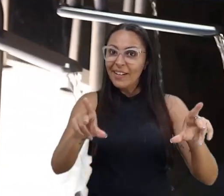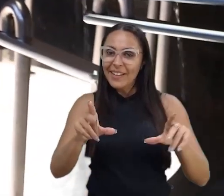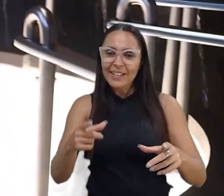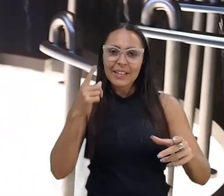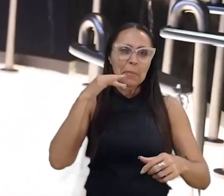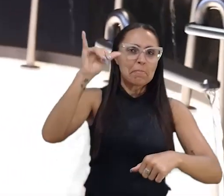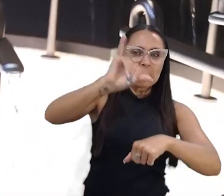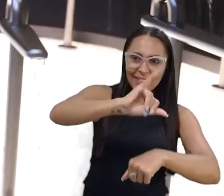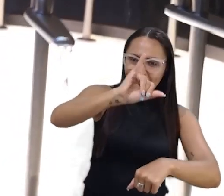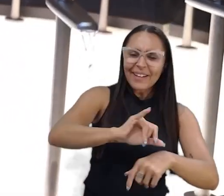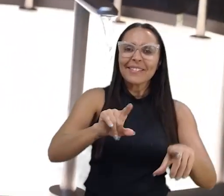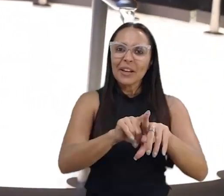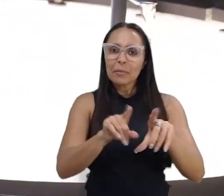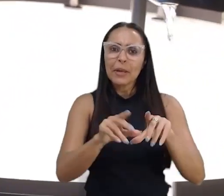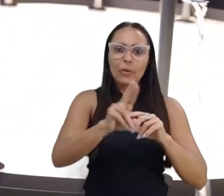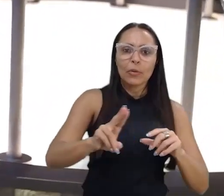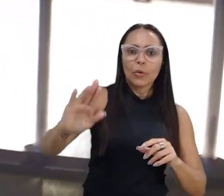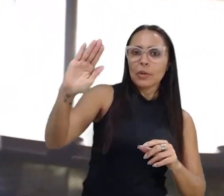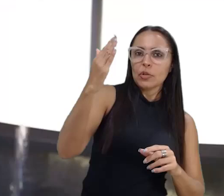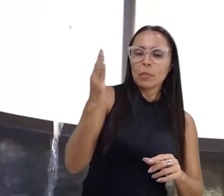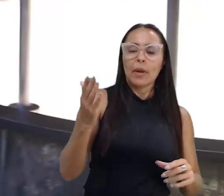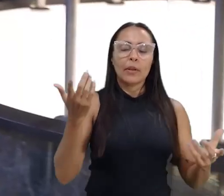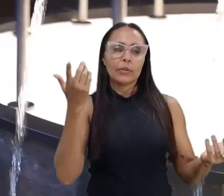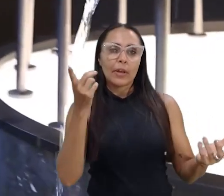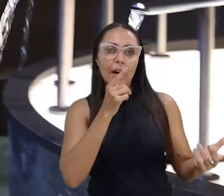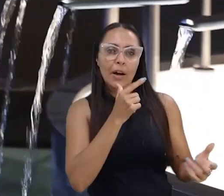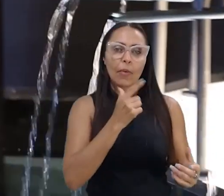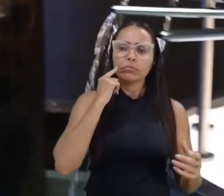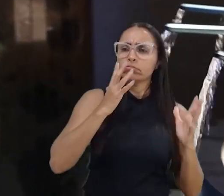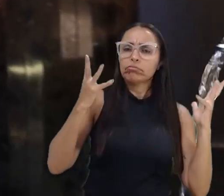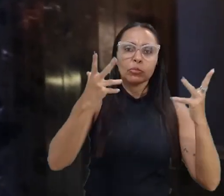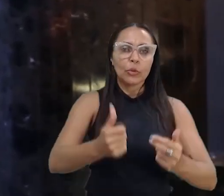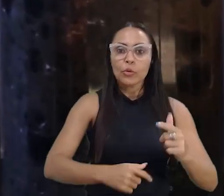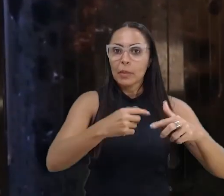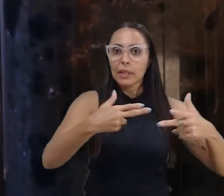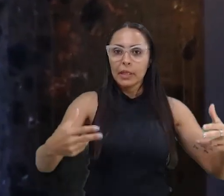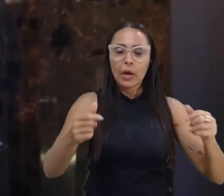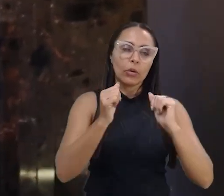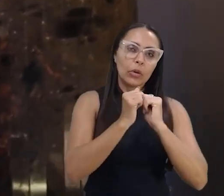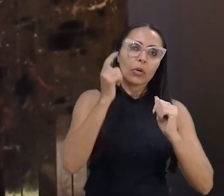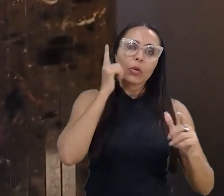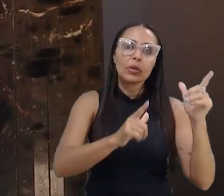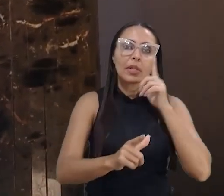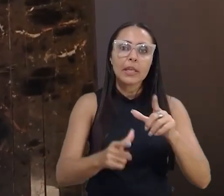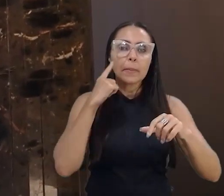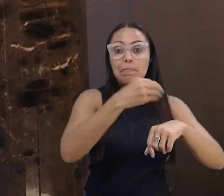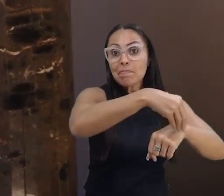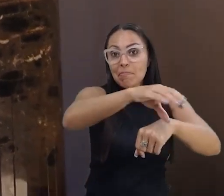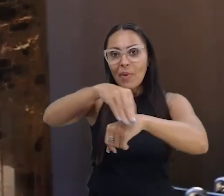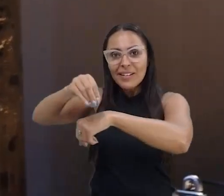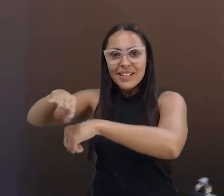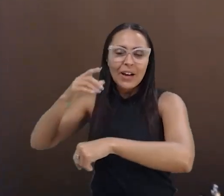temos metais, o uso de espelho d'água e todos esses materiais que juntos conseguem trazer para vocês